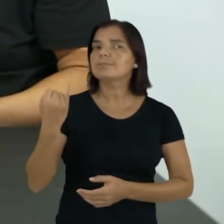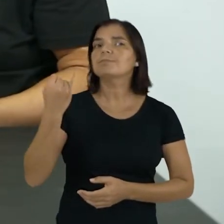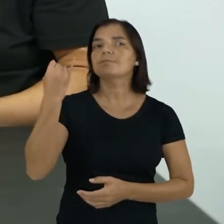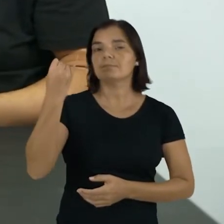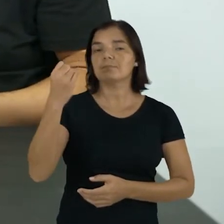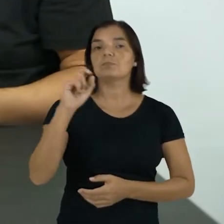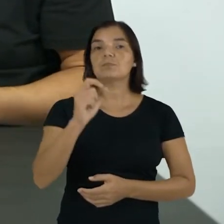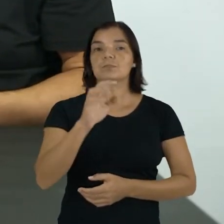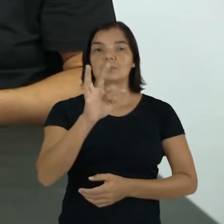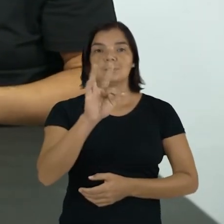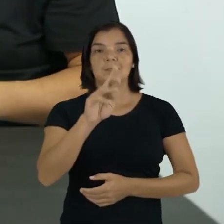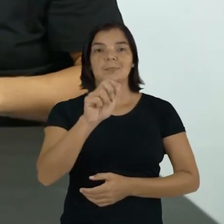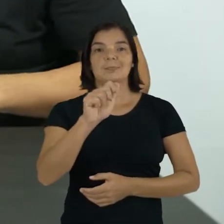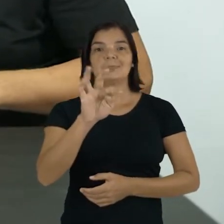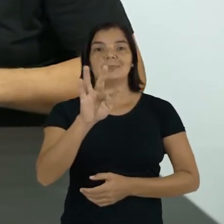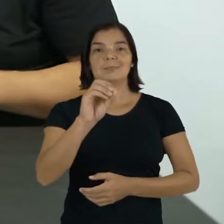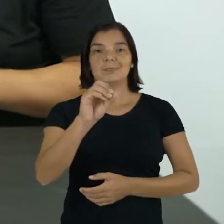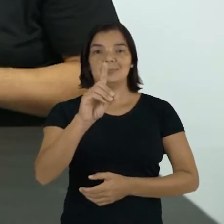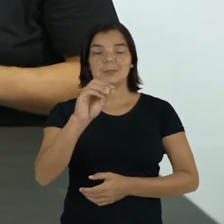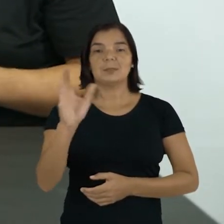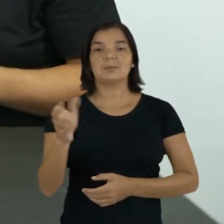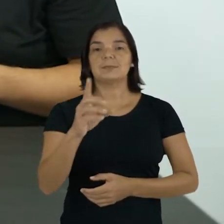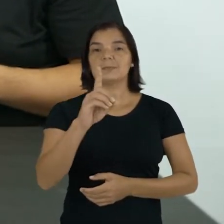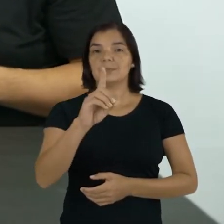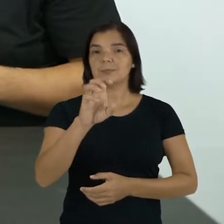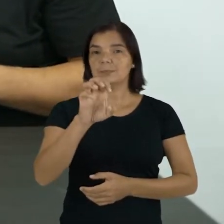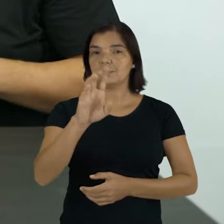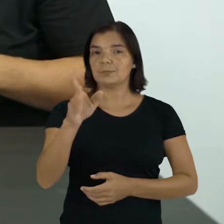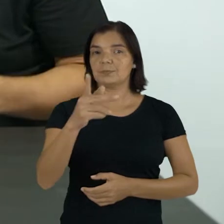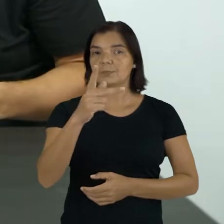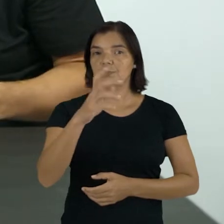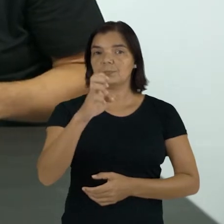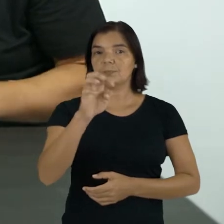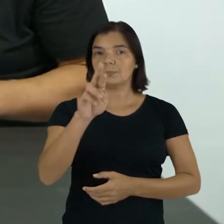é o Tratado de Petrópolis, assinado no ano de